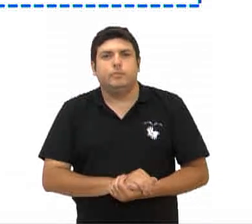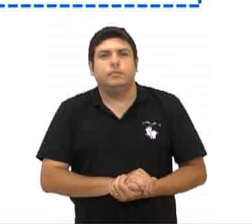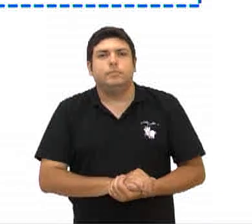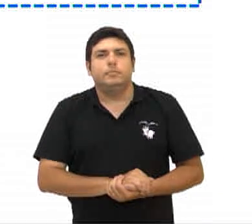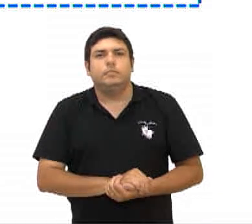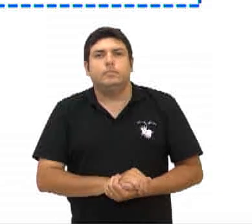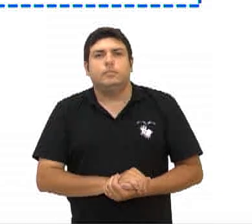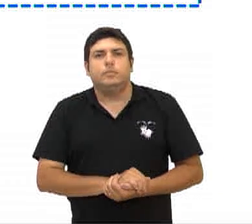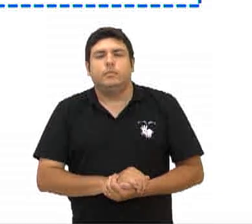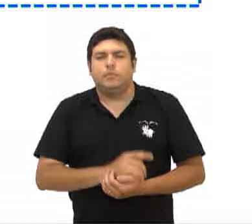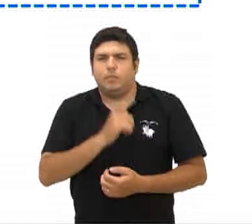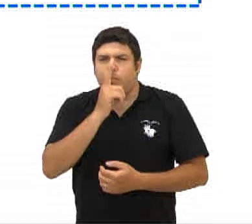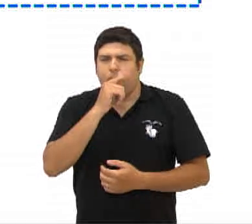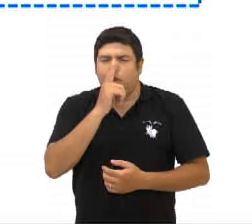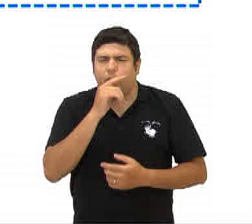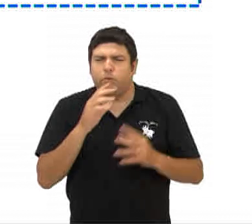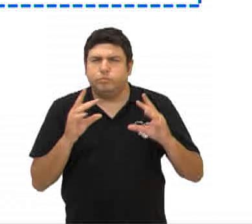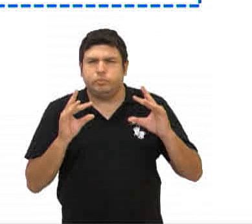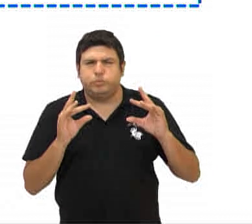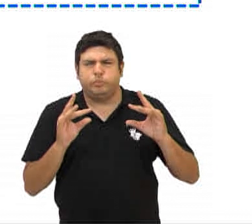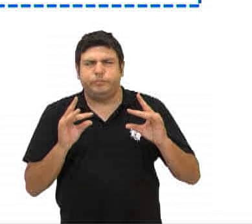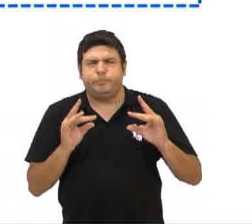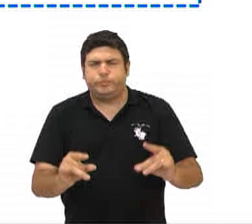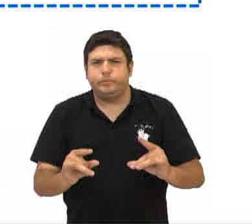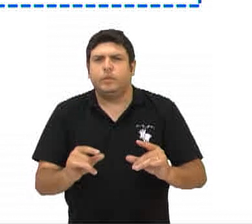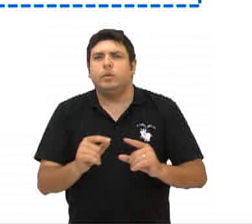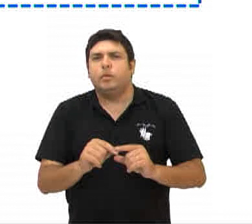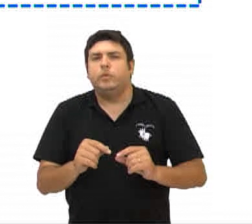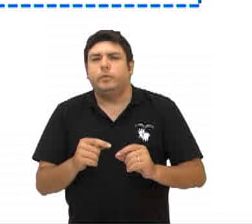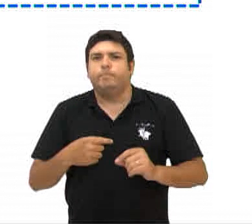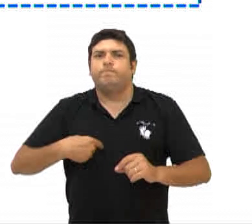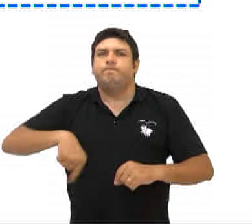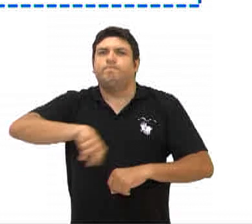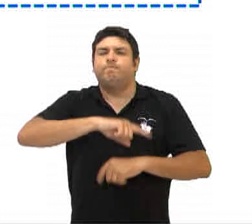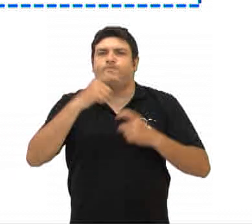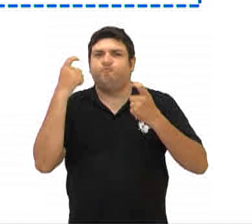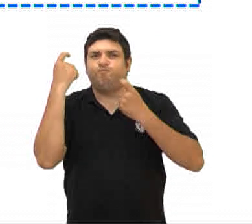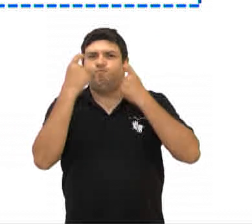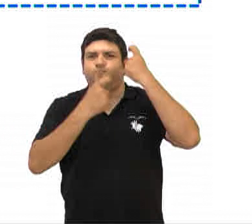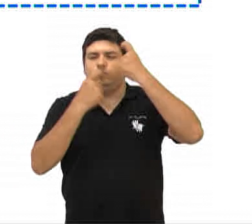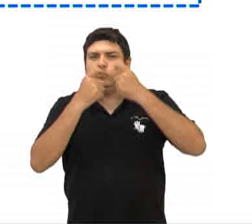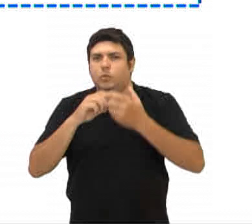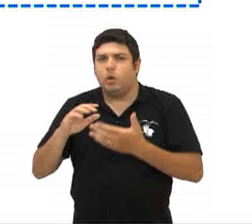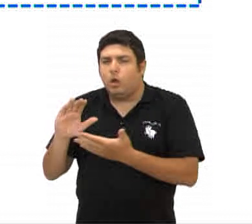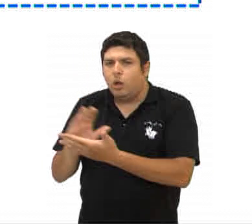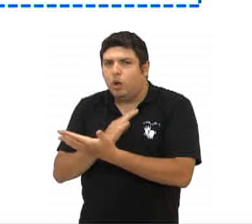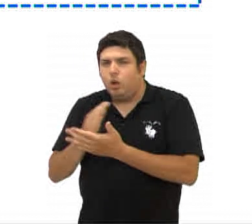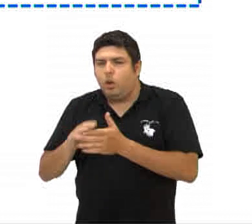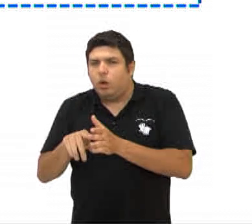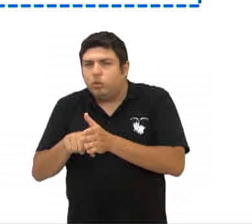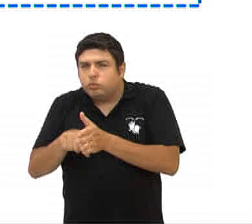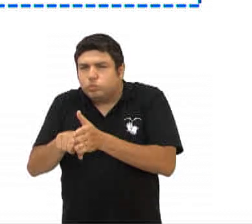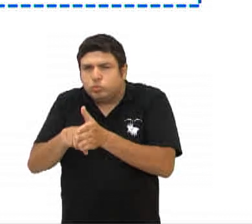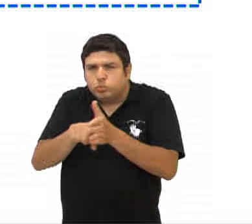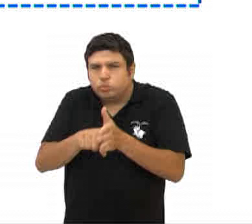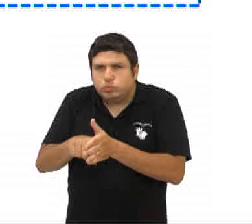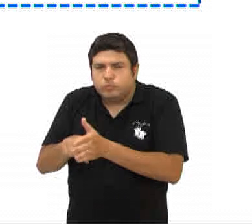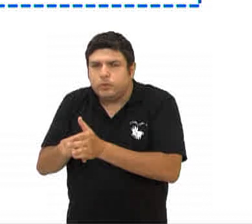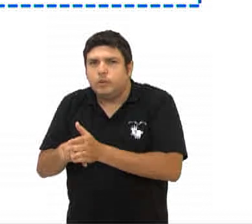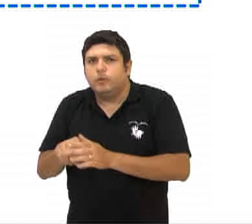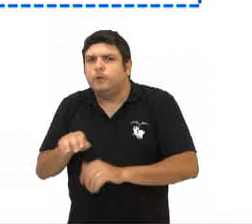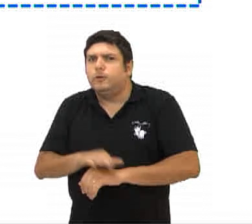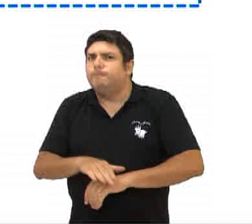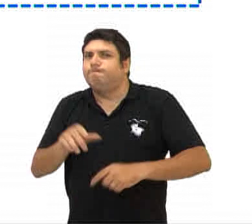possível escassez de água é uma das maiores preocupações da atualidade, considerada por alguns especialistas como o desafio maior do novo